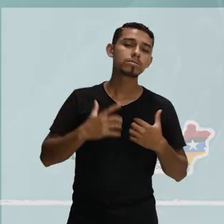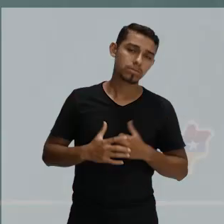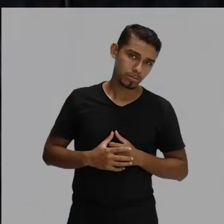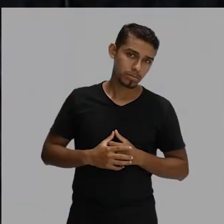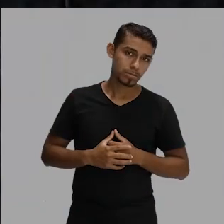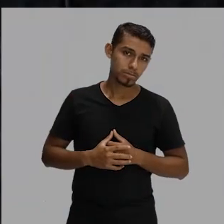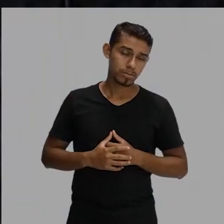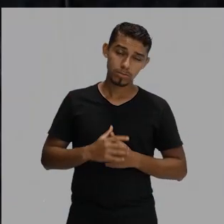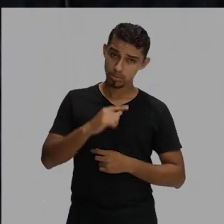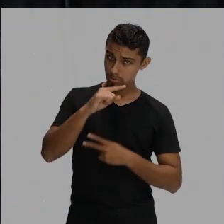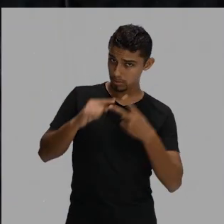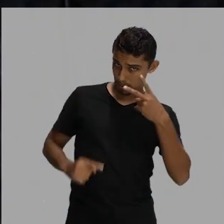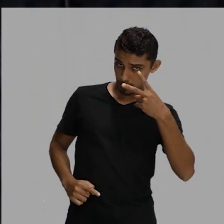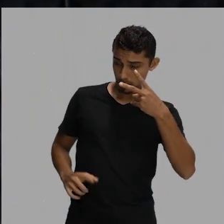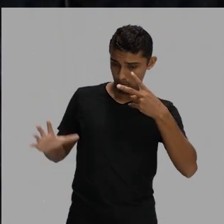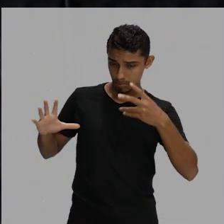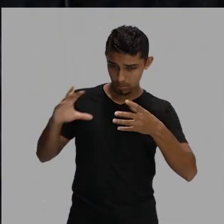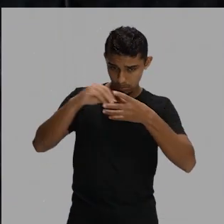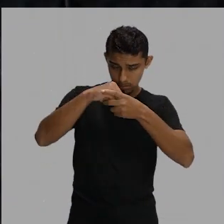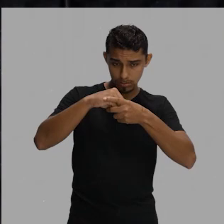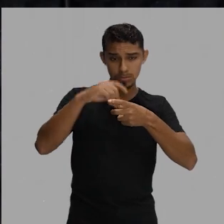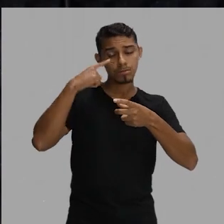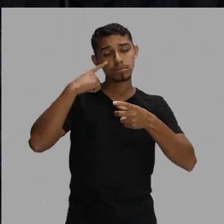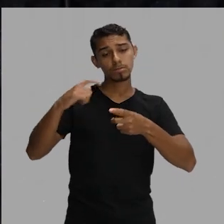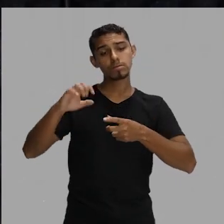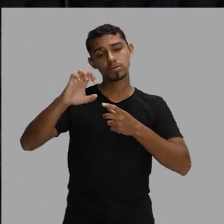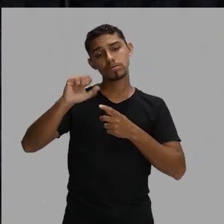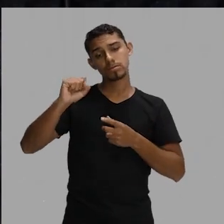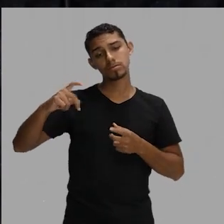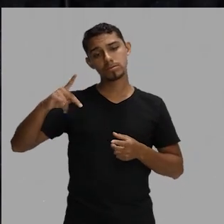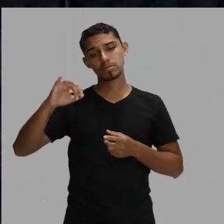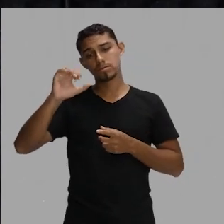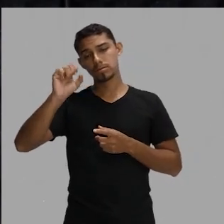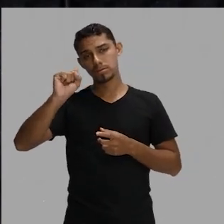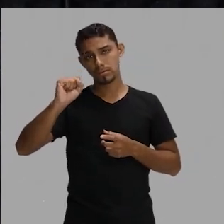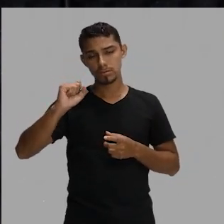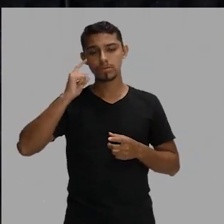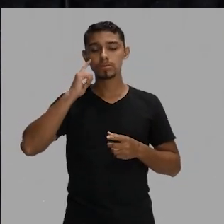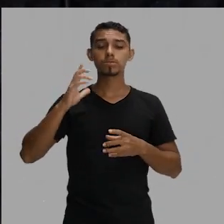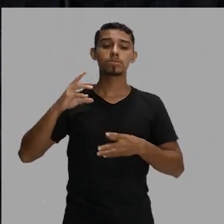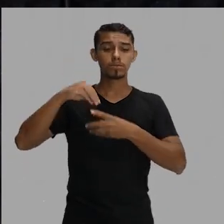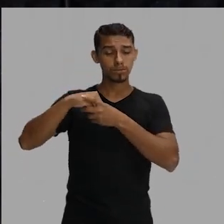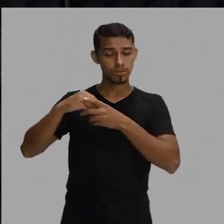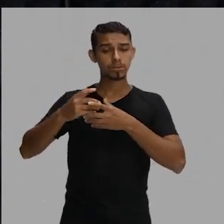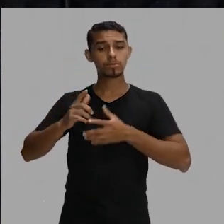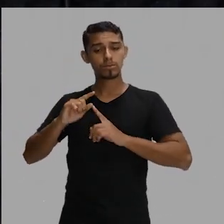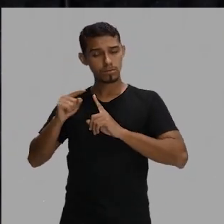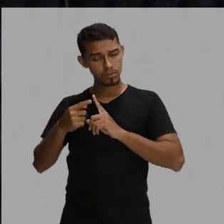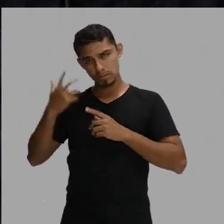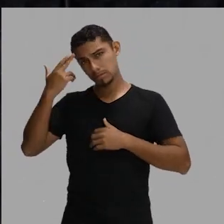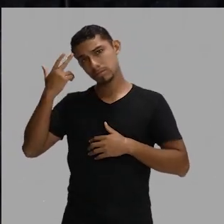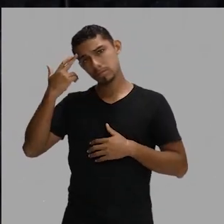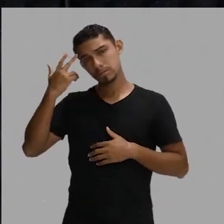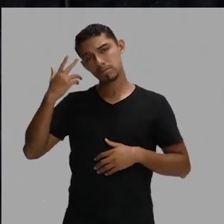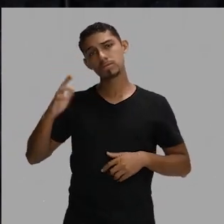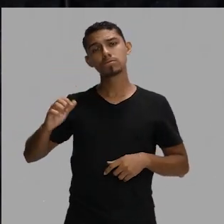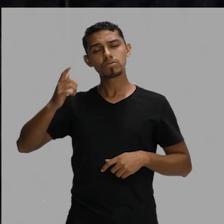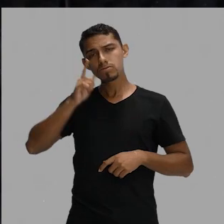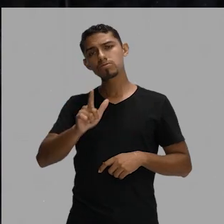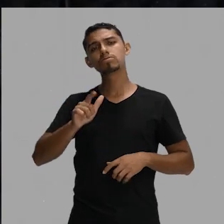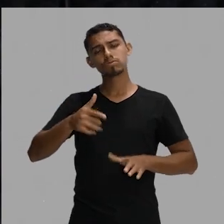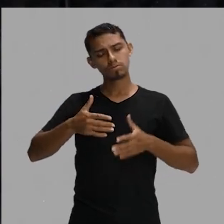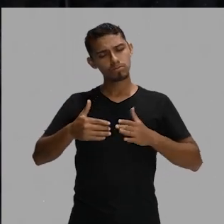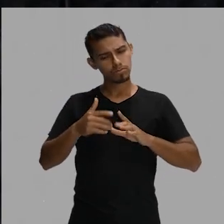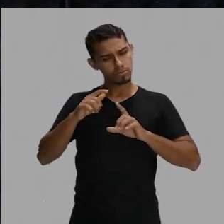que 2 indivíduos são da mesma espécie se por acaso eles cruzarem em ambiente natural e eles